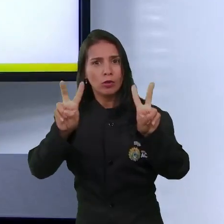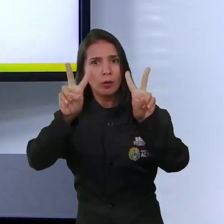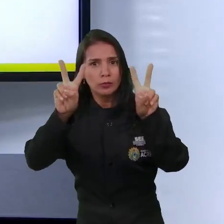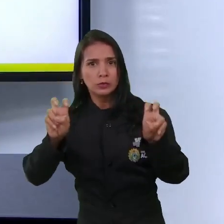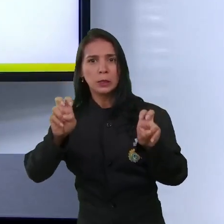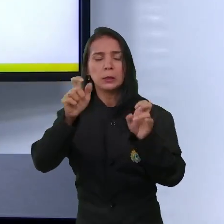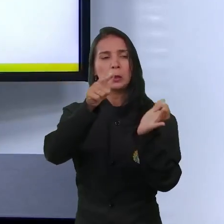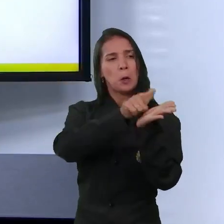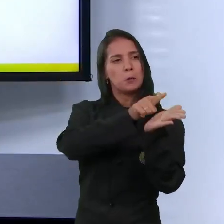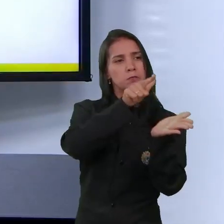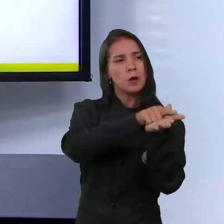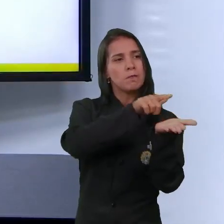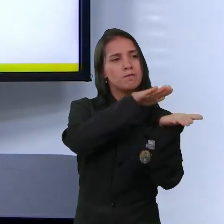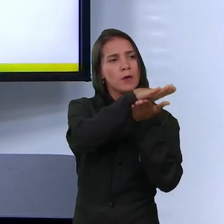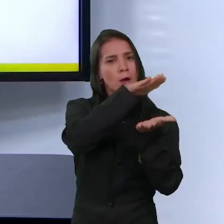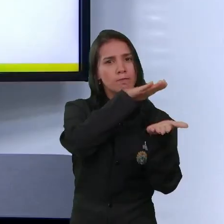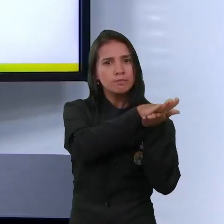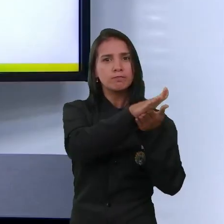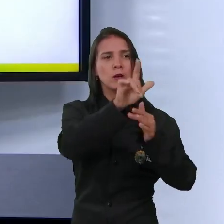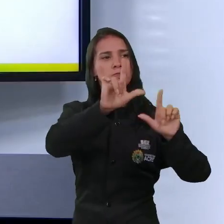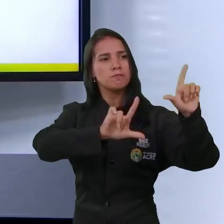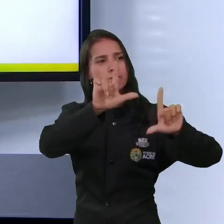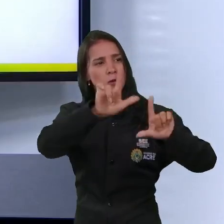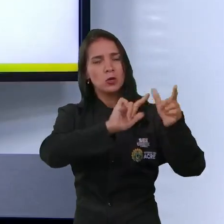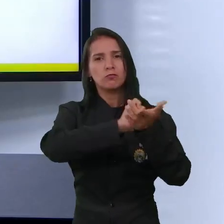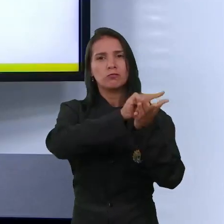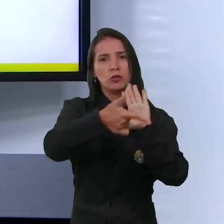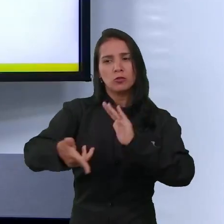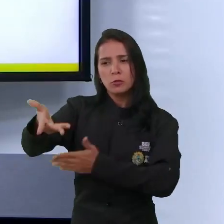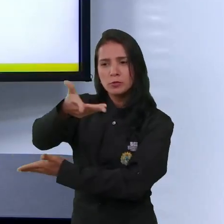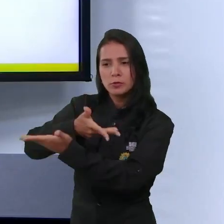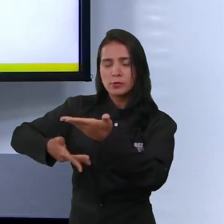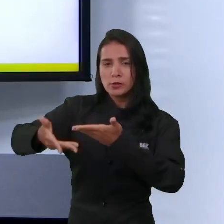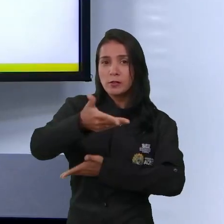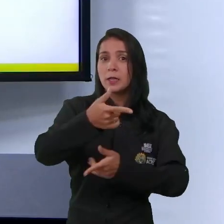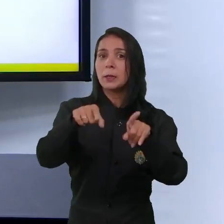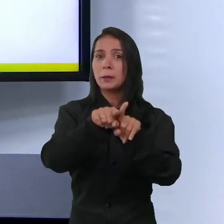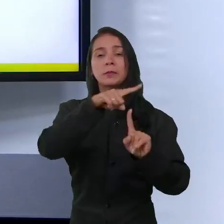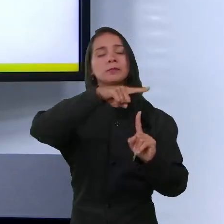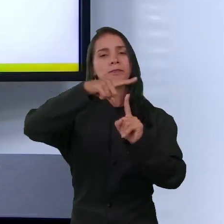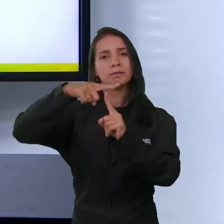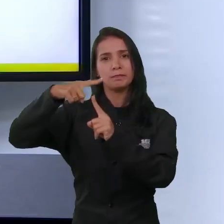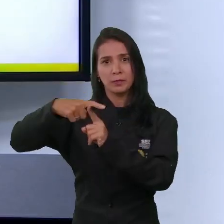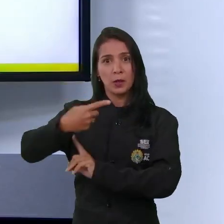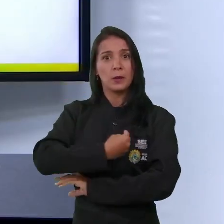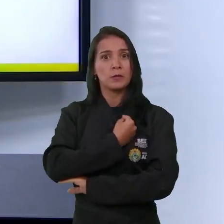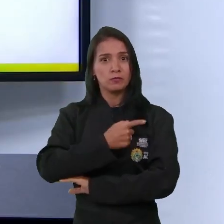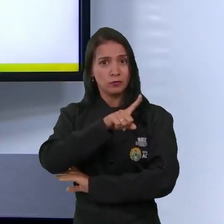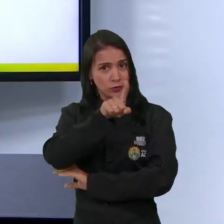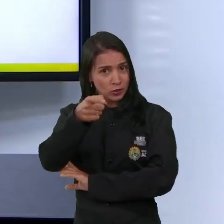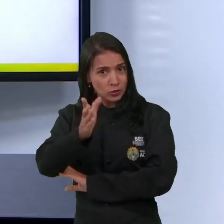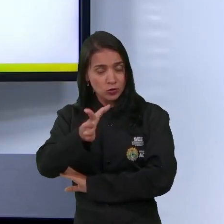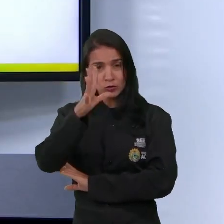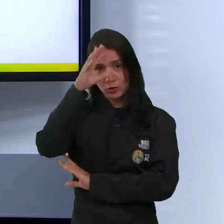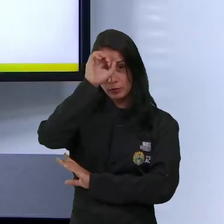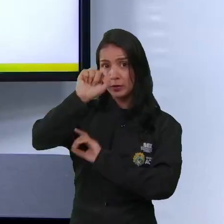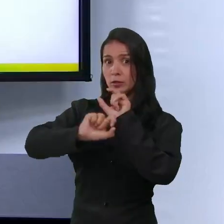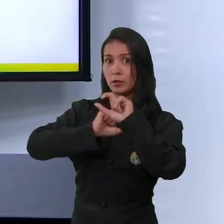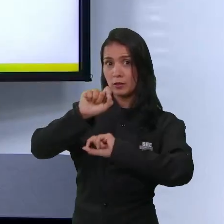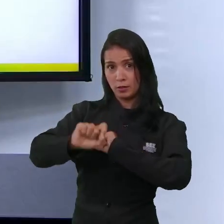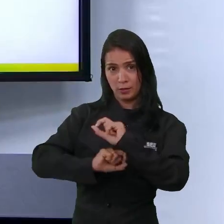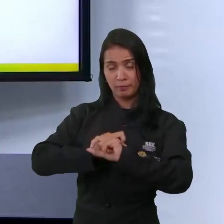jornal, falavam sobre esses gêneros em circulação, falavam sobre as tipologias presentes. Vocês aprenderam que